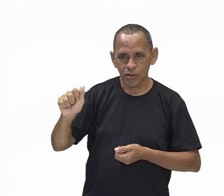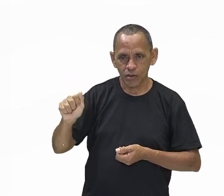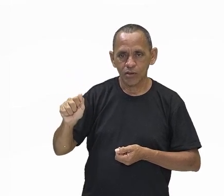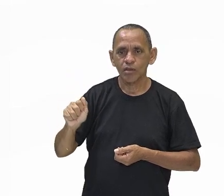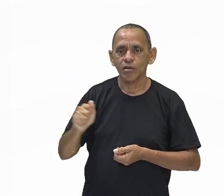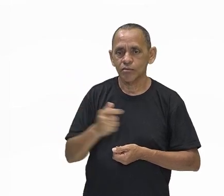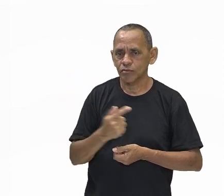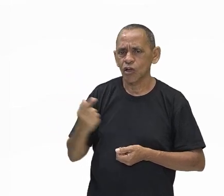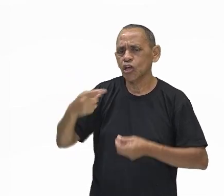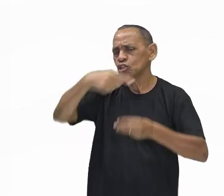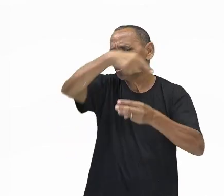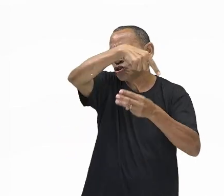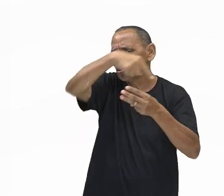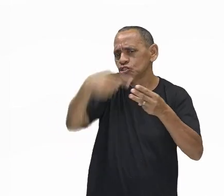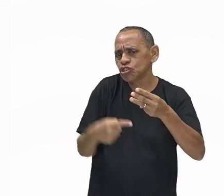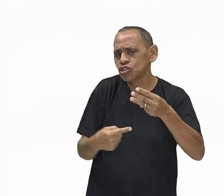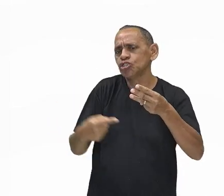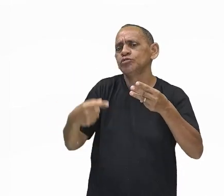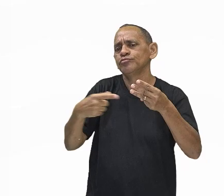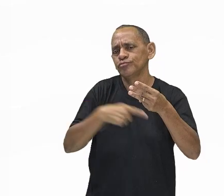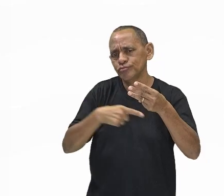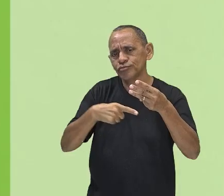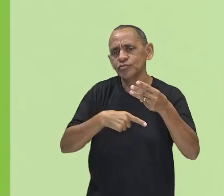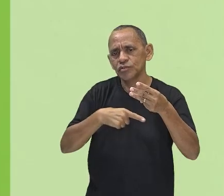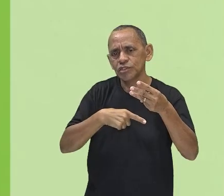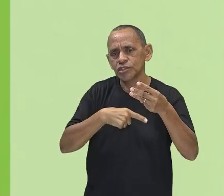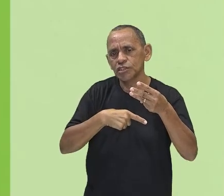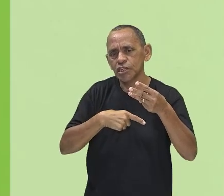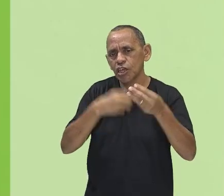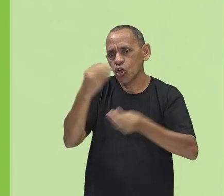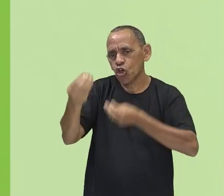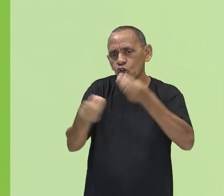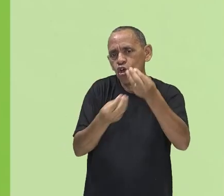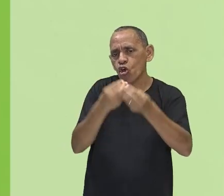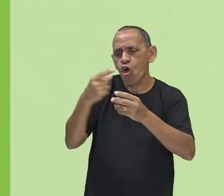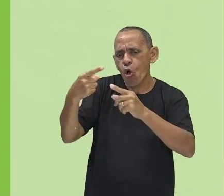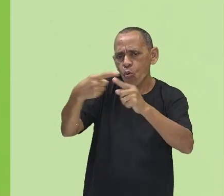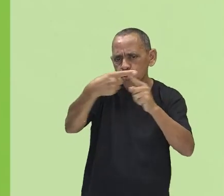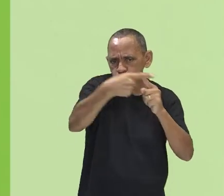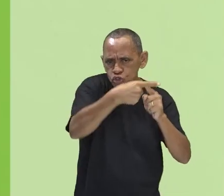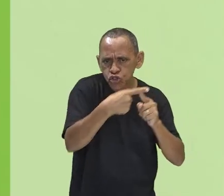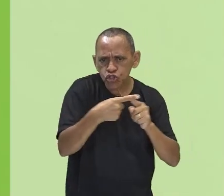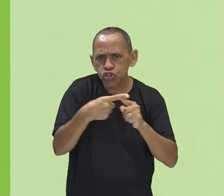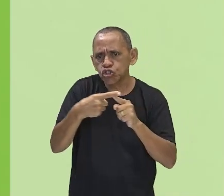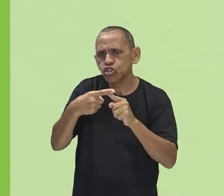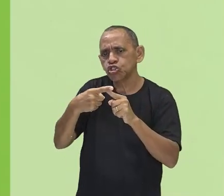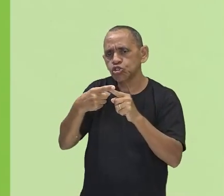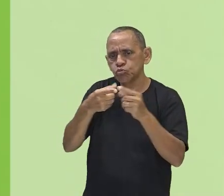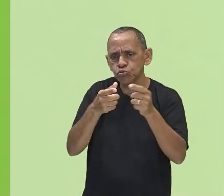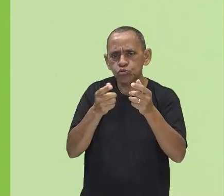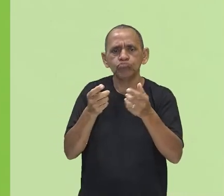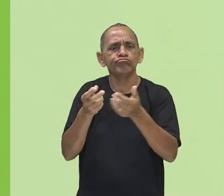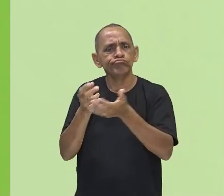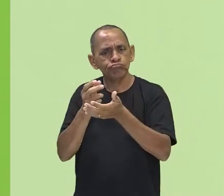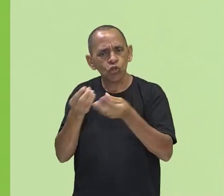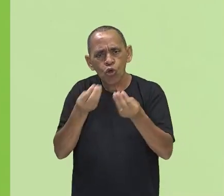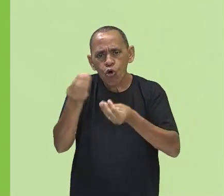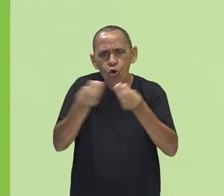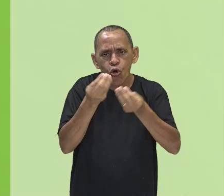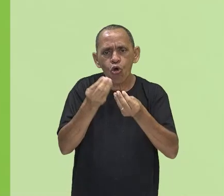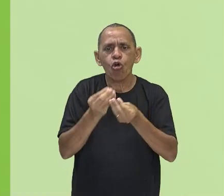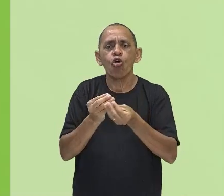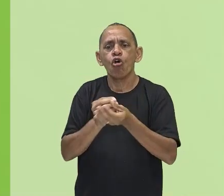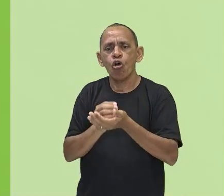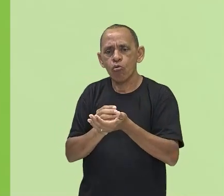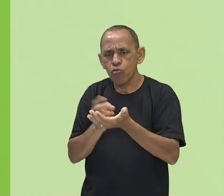a forma da lente, as formas das lentes convergentes, beleza? Nesse caso aí, o que ocorre? A